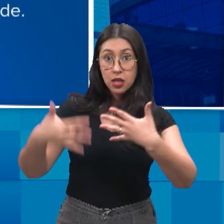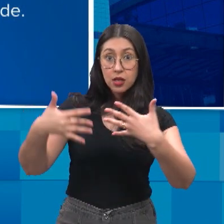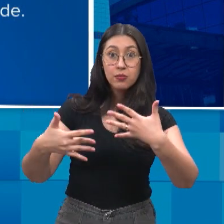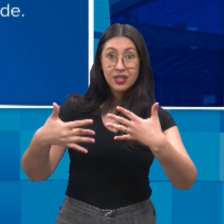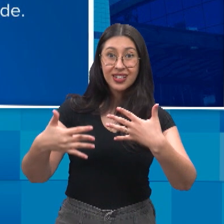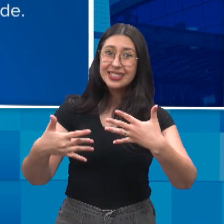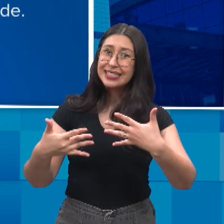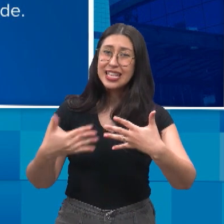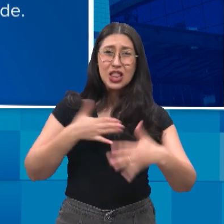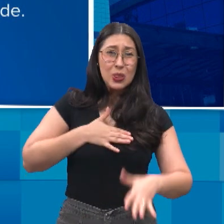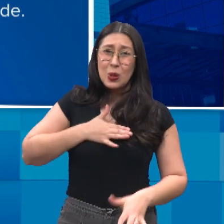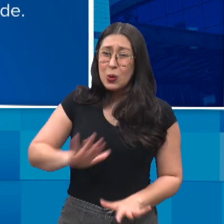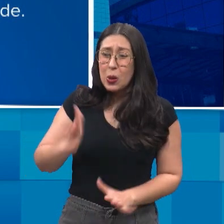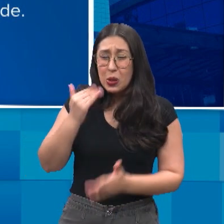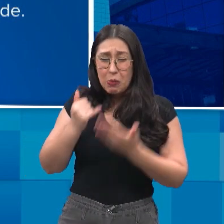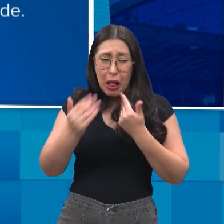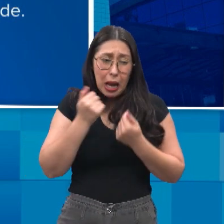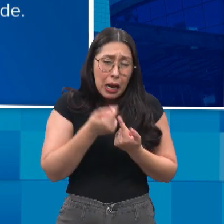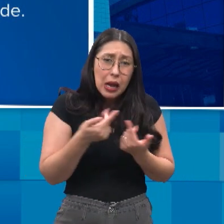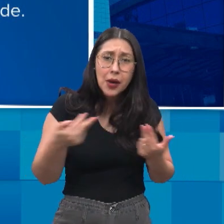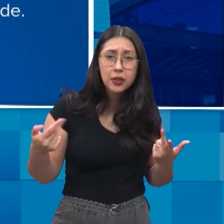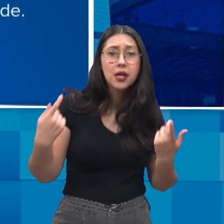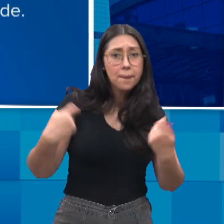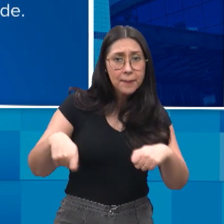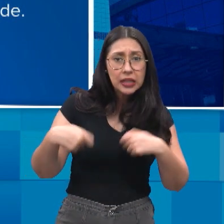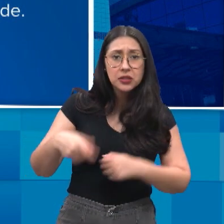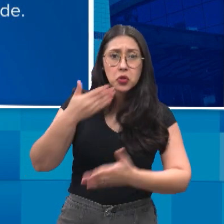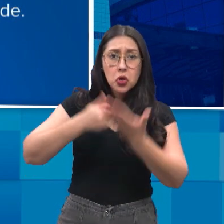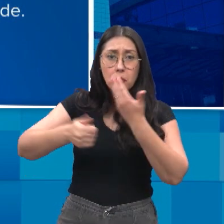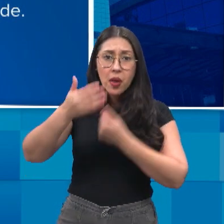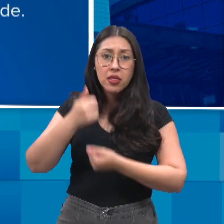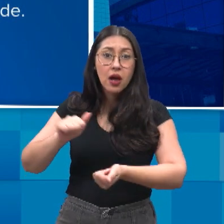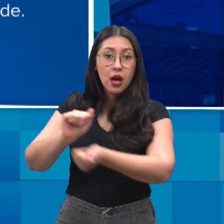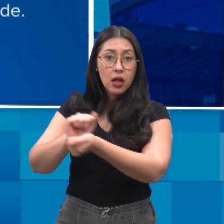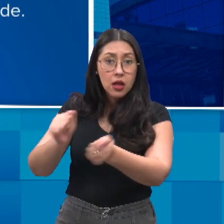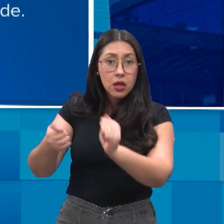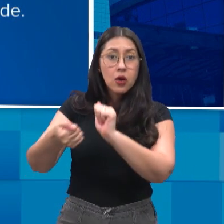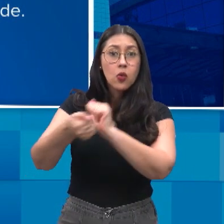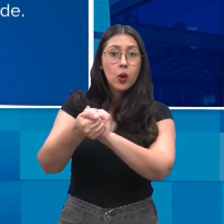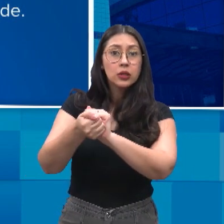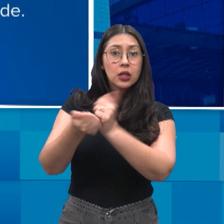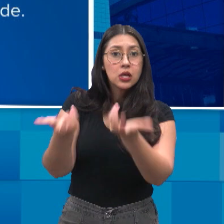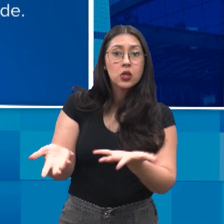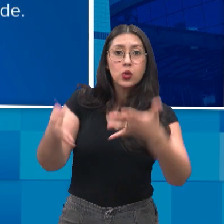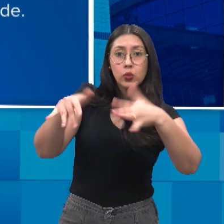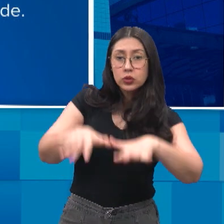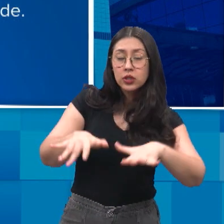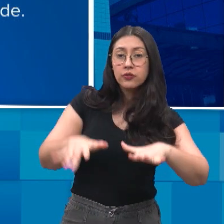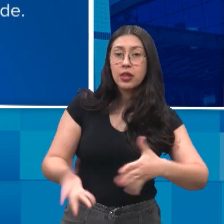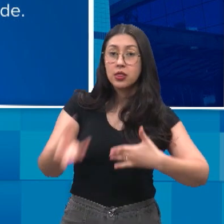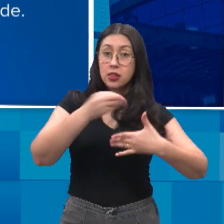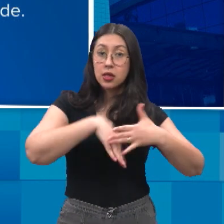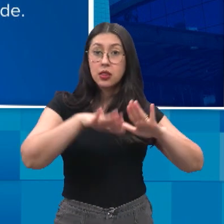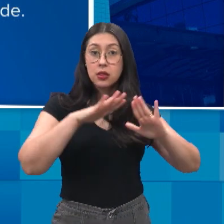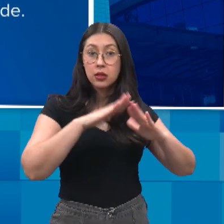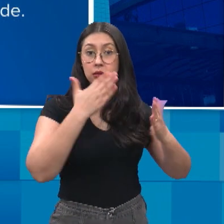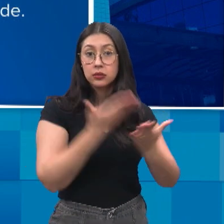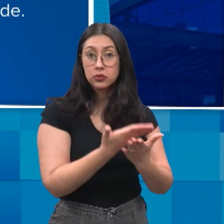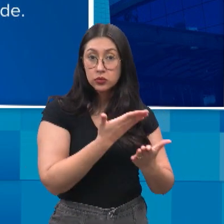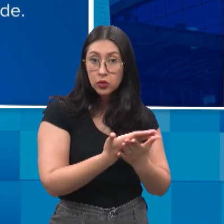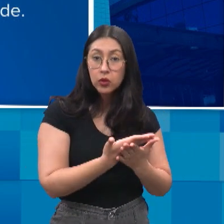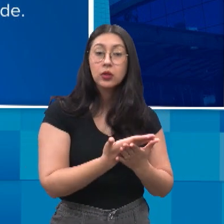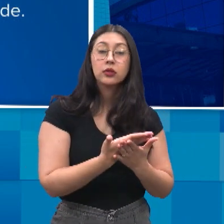seletividade alimentar a uma alimentação adequada e inclusiva nas escolas públicas e privadas do município de São José dos